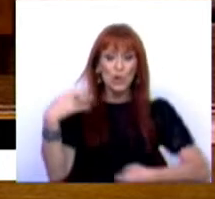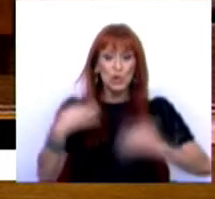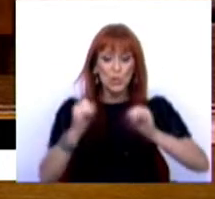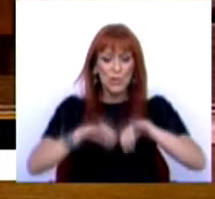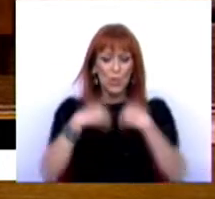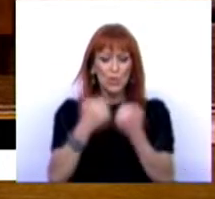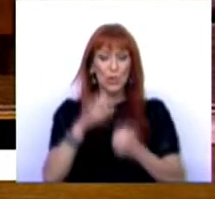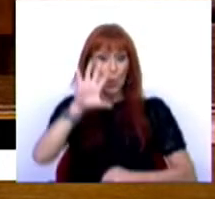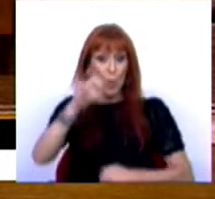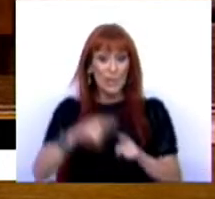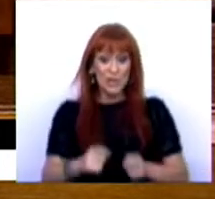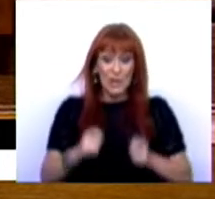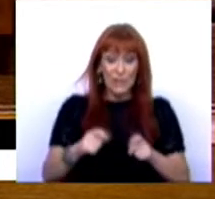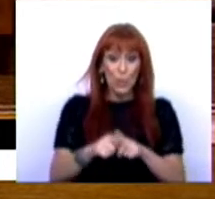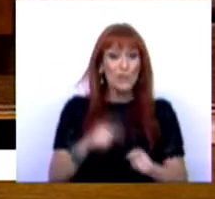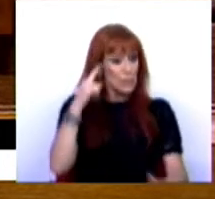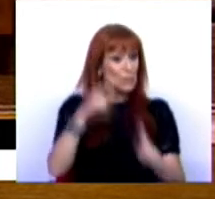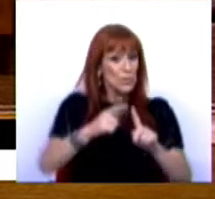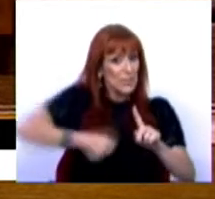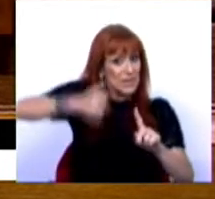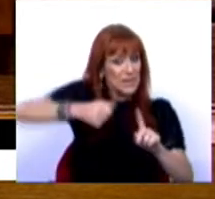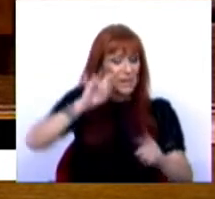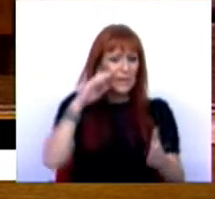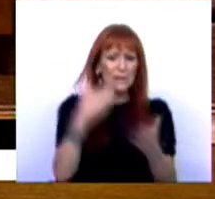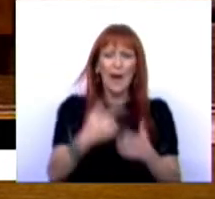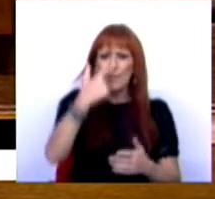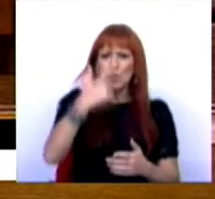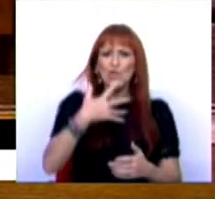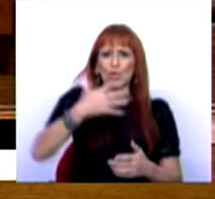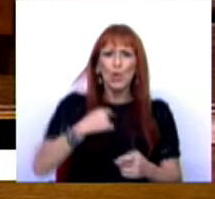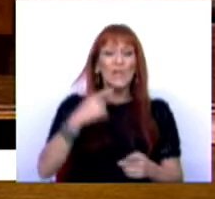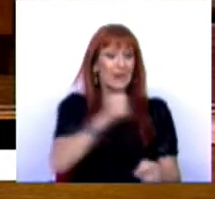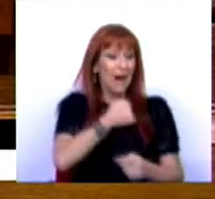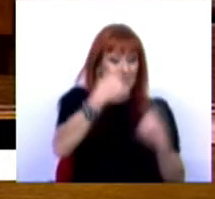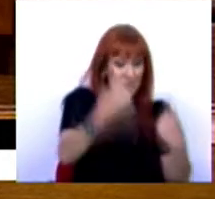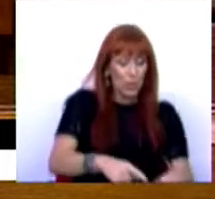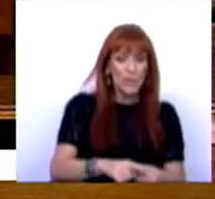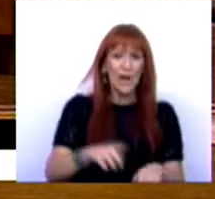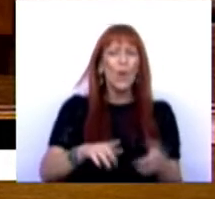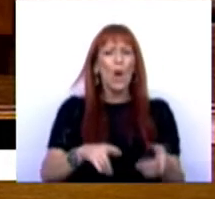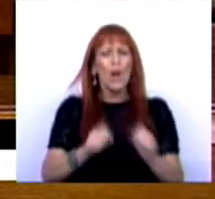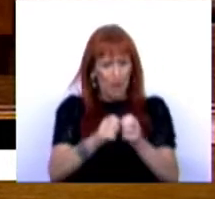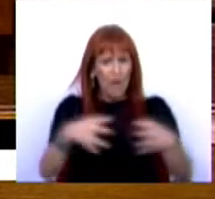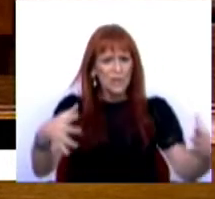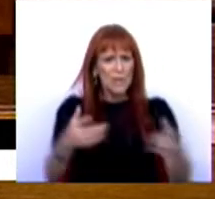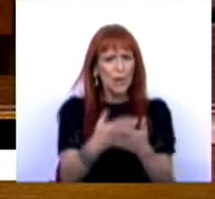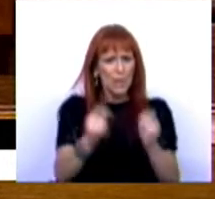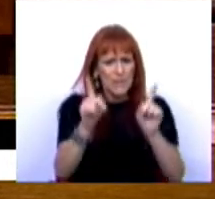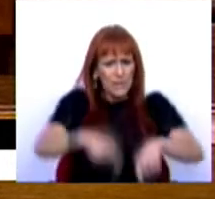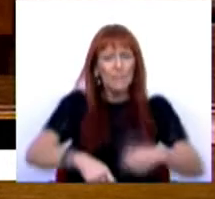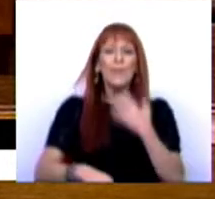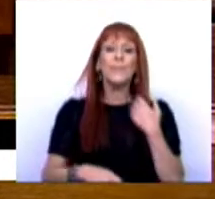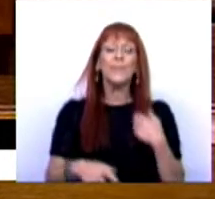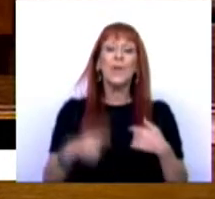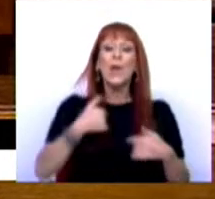social, num país que investiu nas causas certas, como garantir que todos têm casa, sem por isso deixar de crescer economicamente.